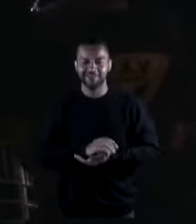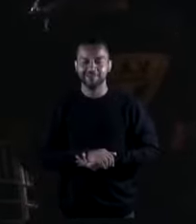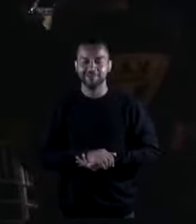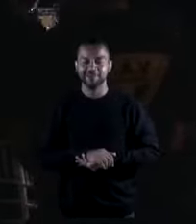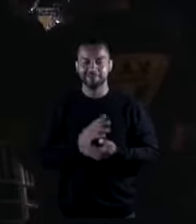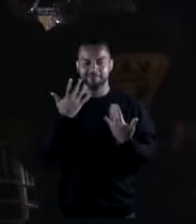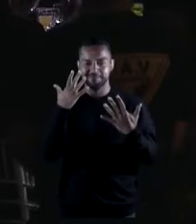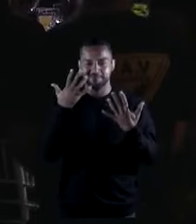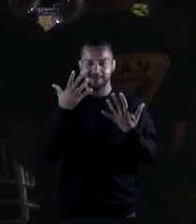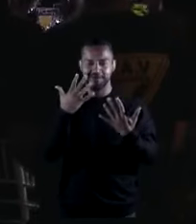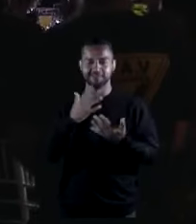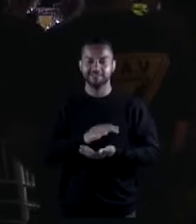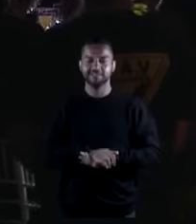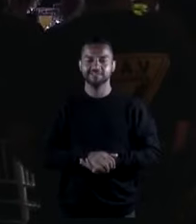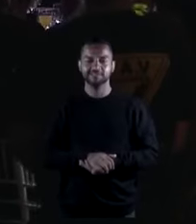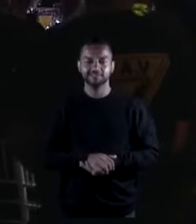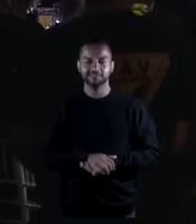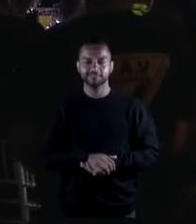Parabéns, Pituca.